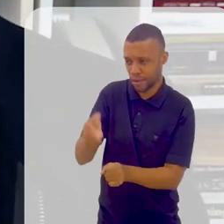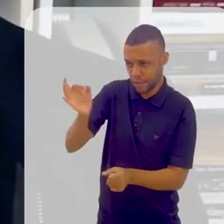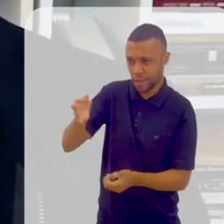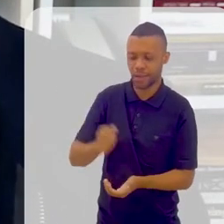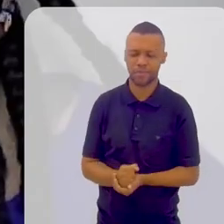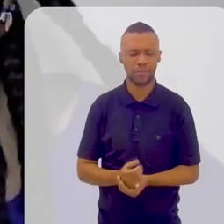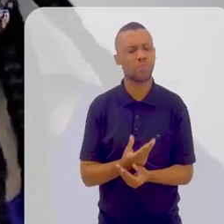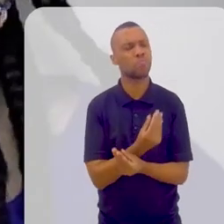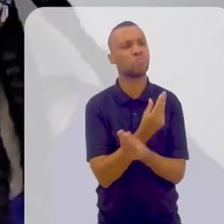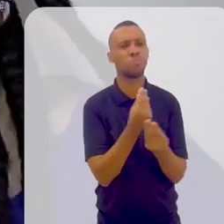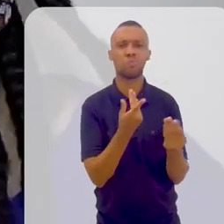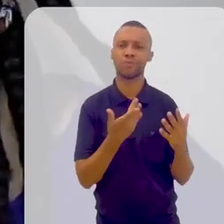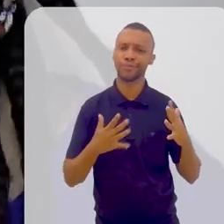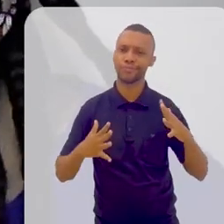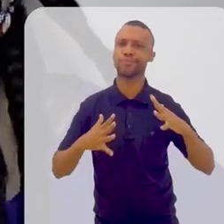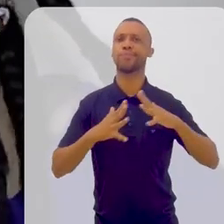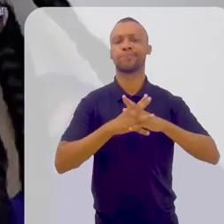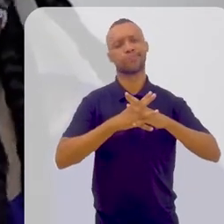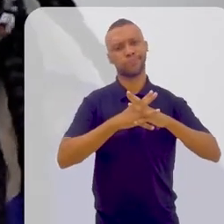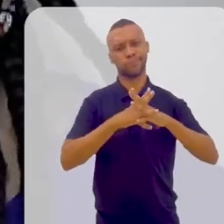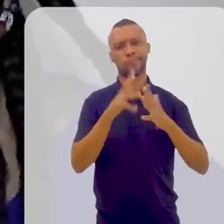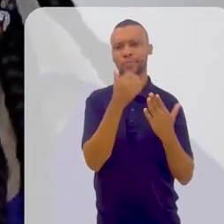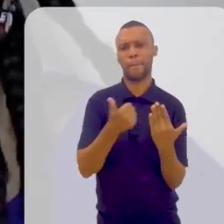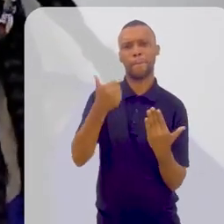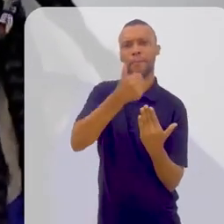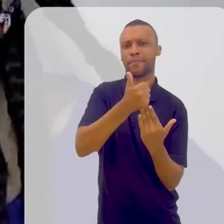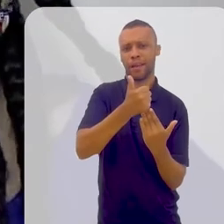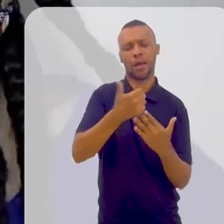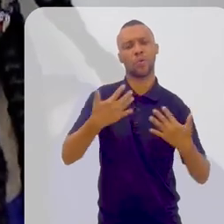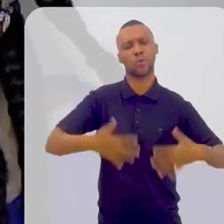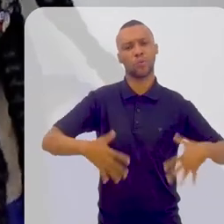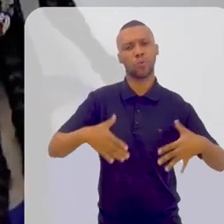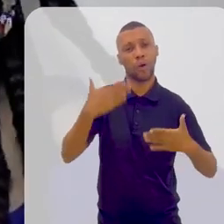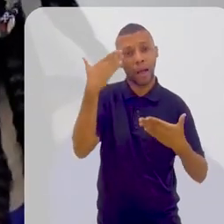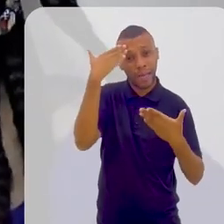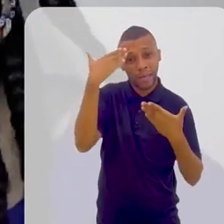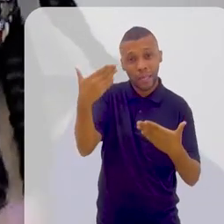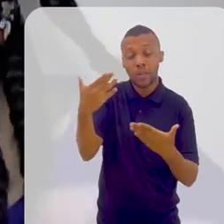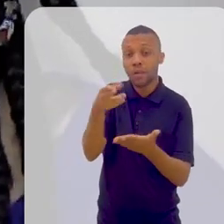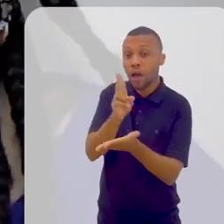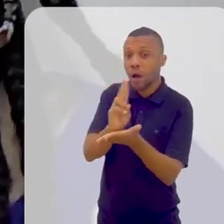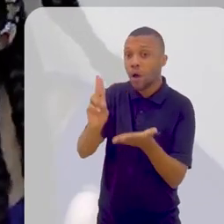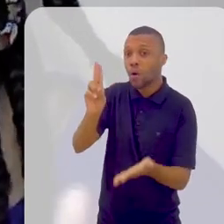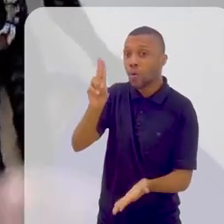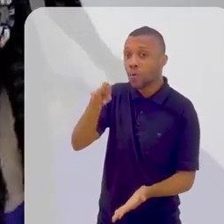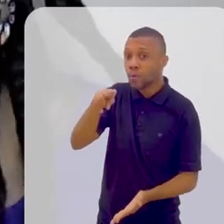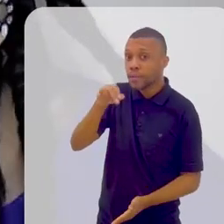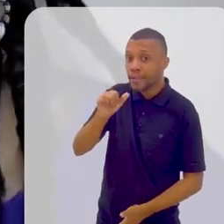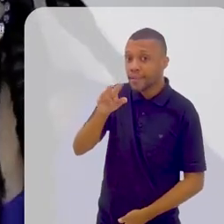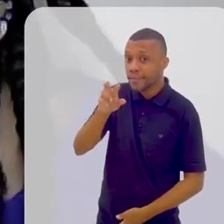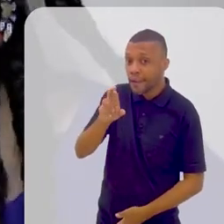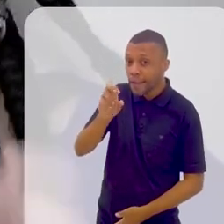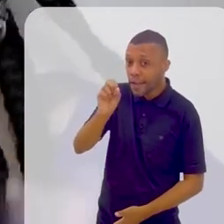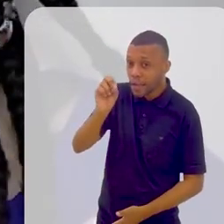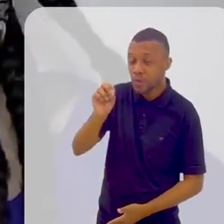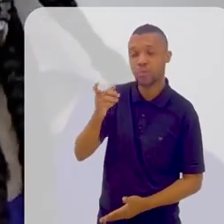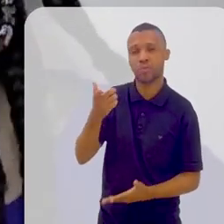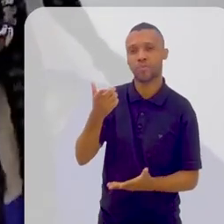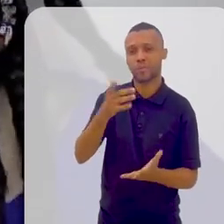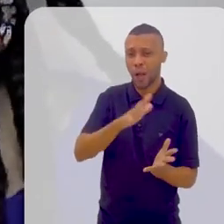trajetória. Muito, muito privilegiada, muito. Eu agradeço ao universo,